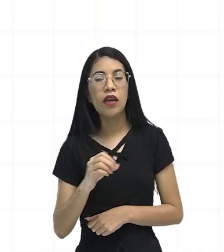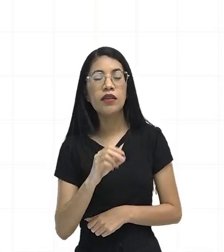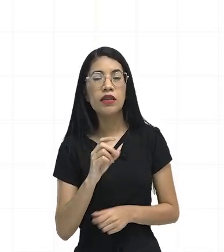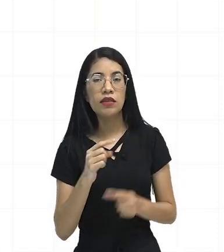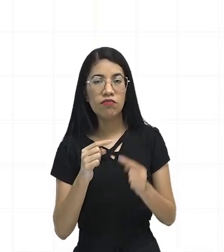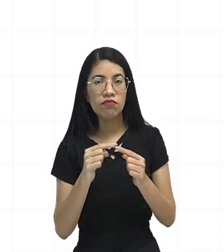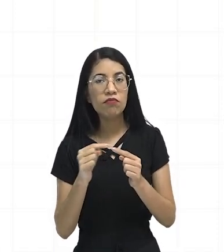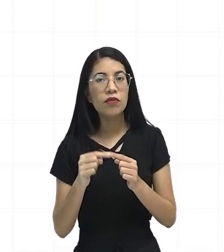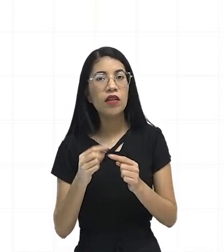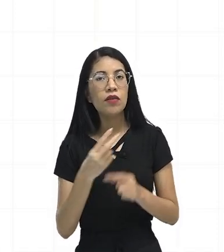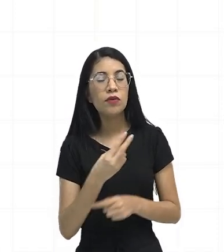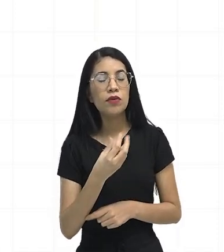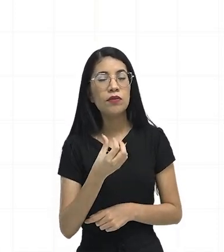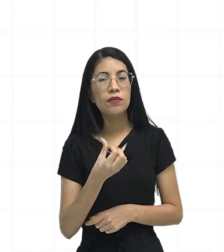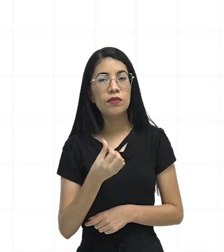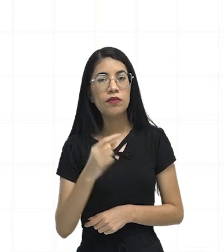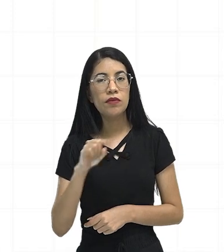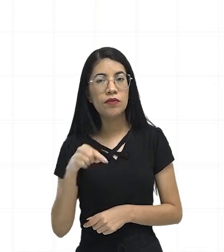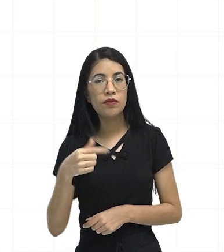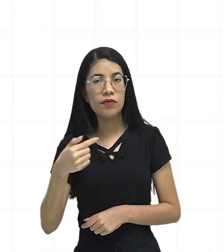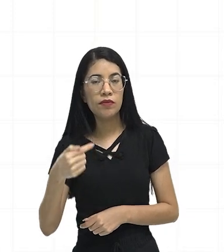caso.